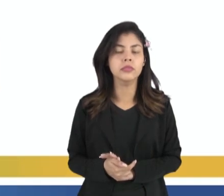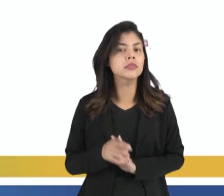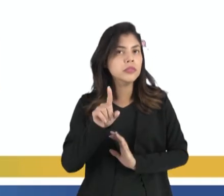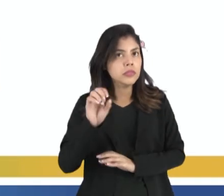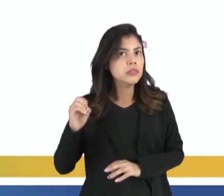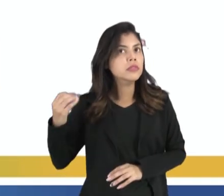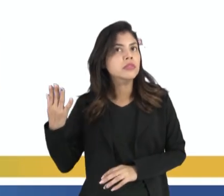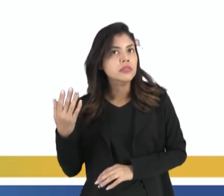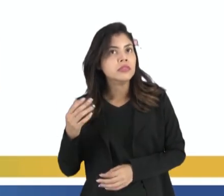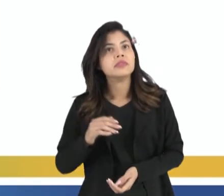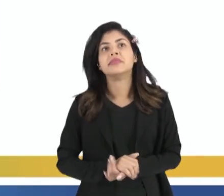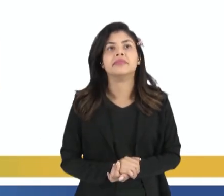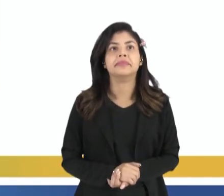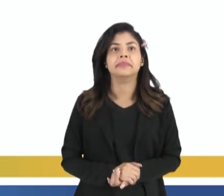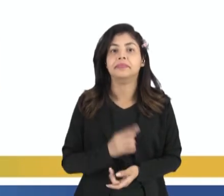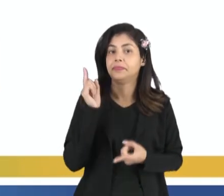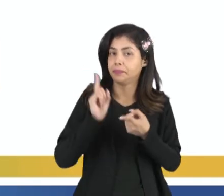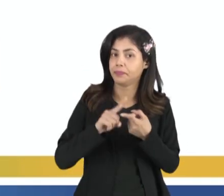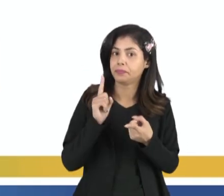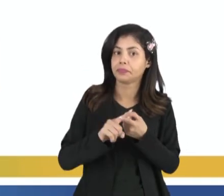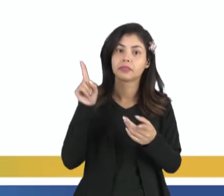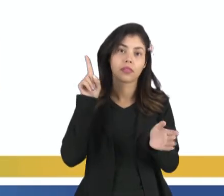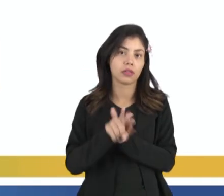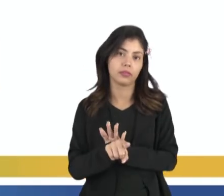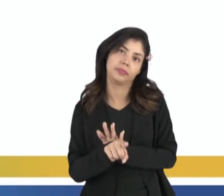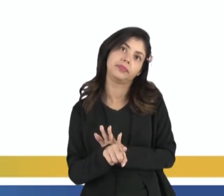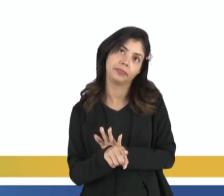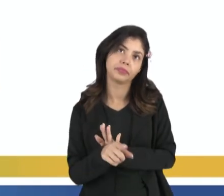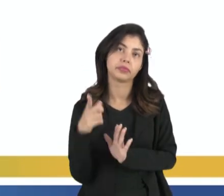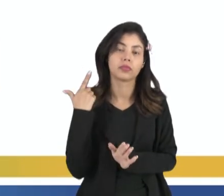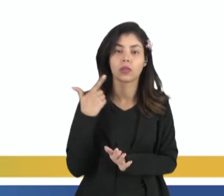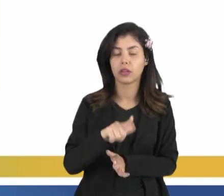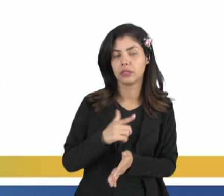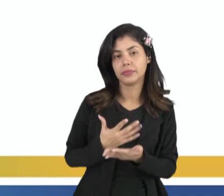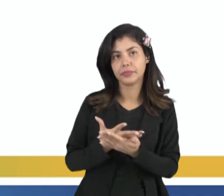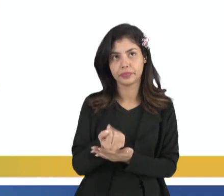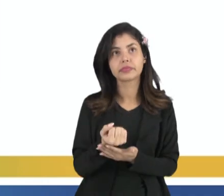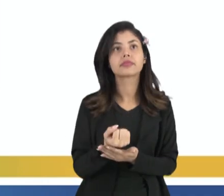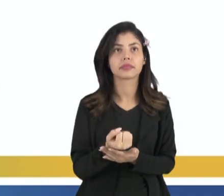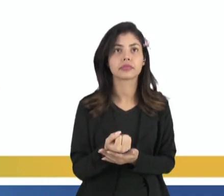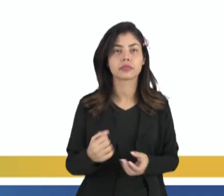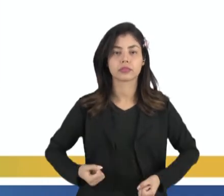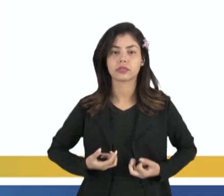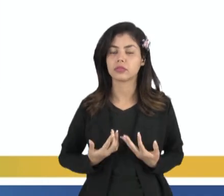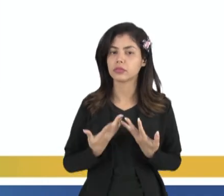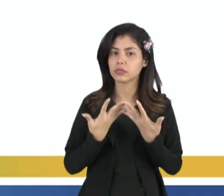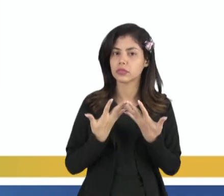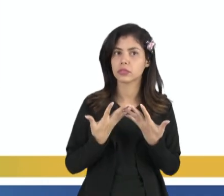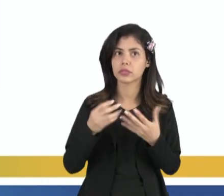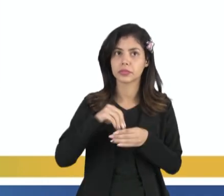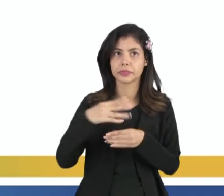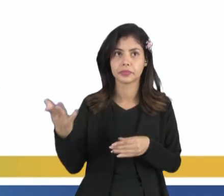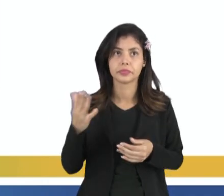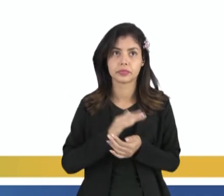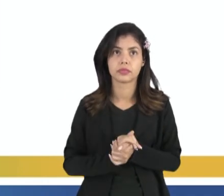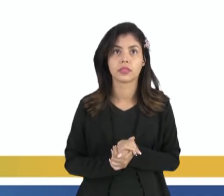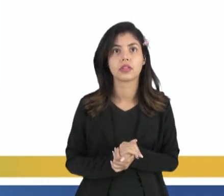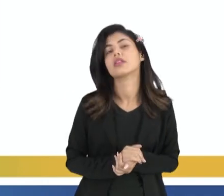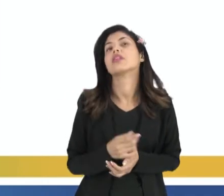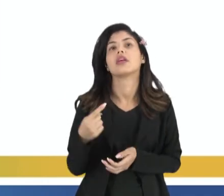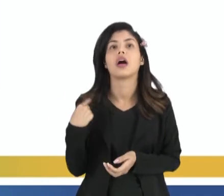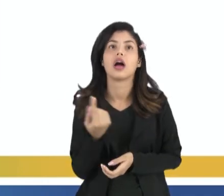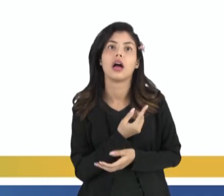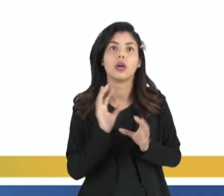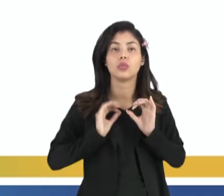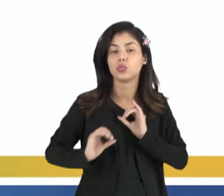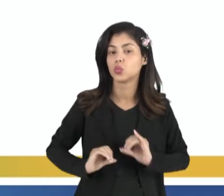Nesse caso, aí na primeira questão, ó, nós conseguimos captar os estímulos externos graças aos